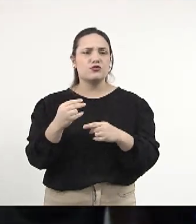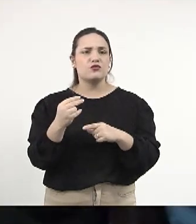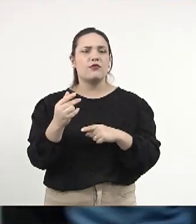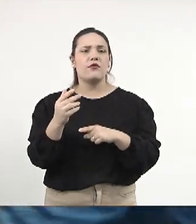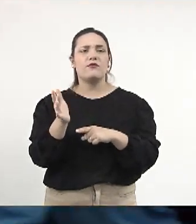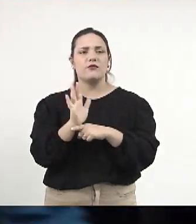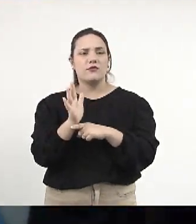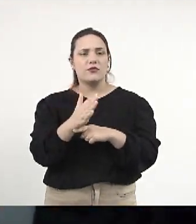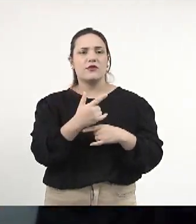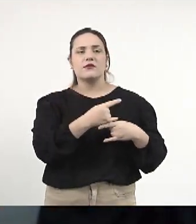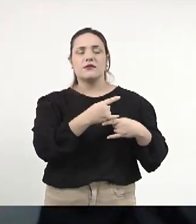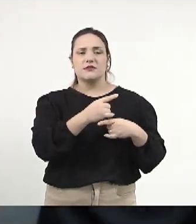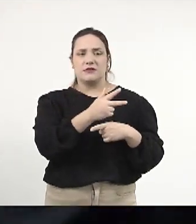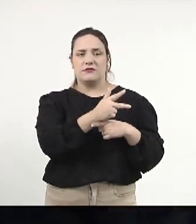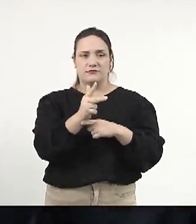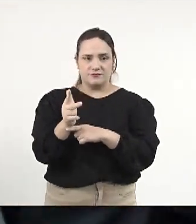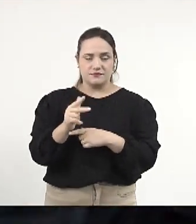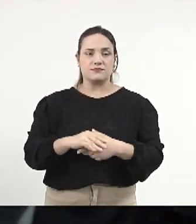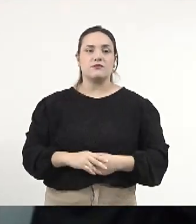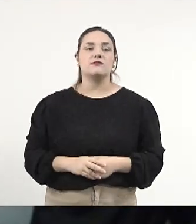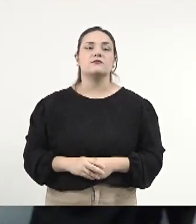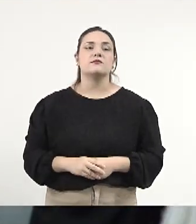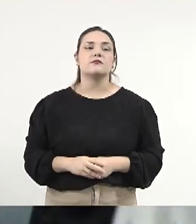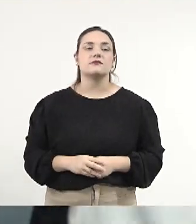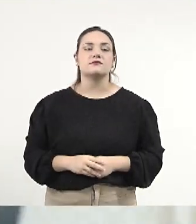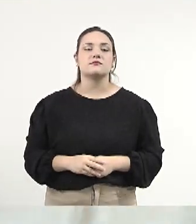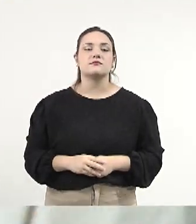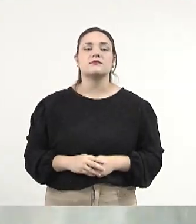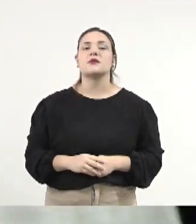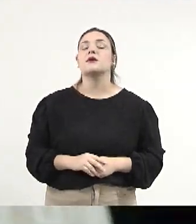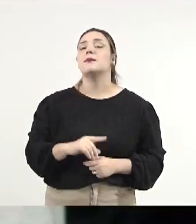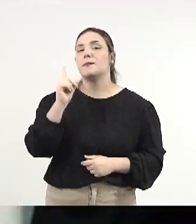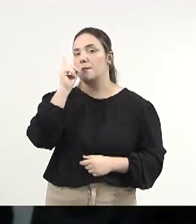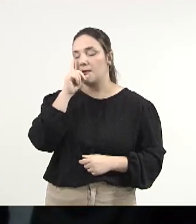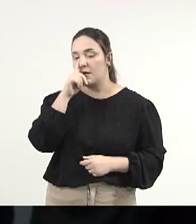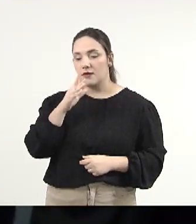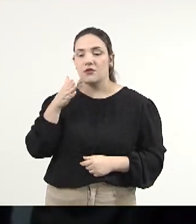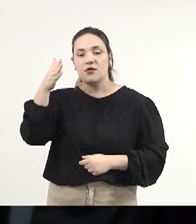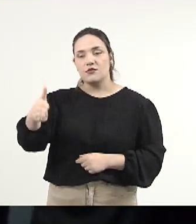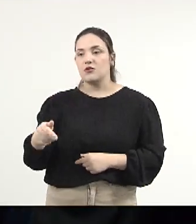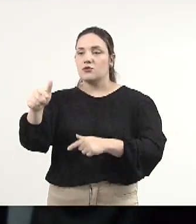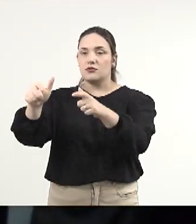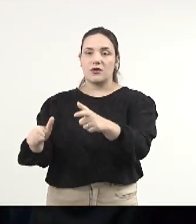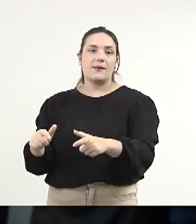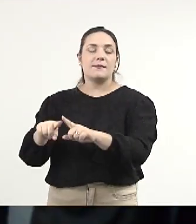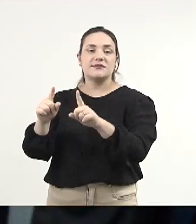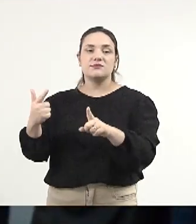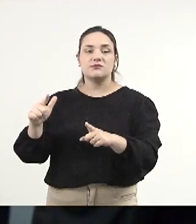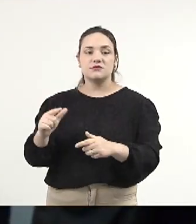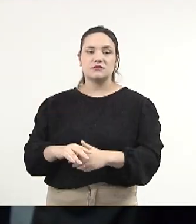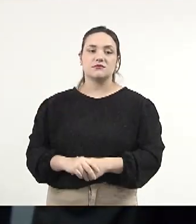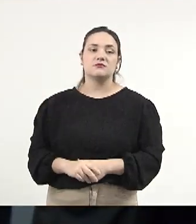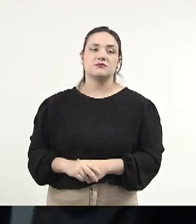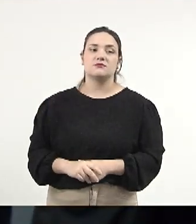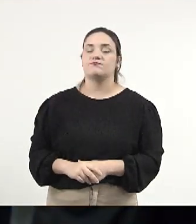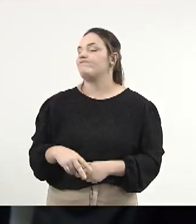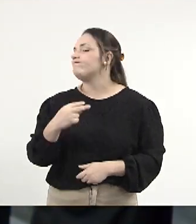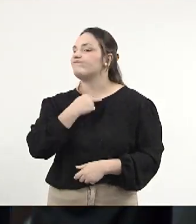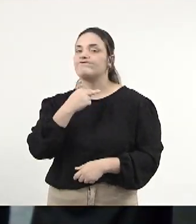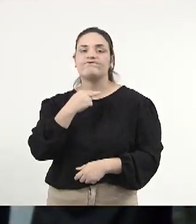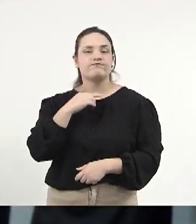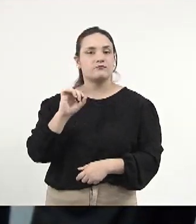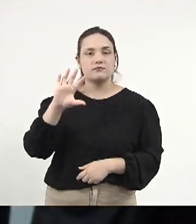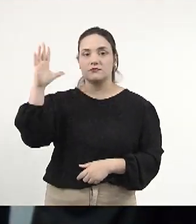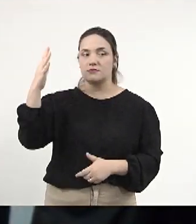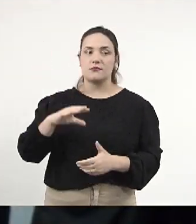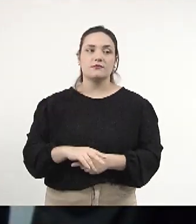que foram até ao local para receber essa alimentação e não teve acesso a ela. Isso não pode